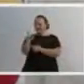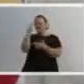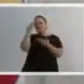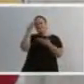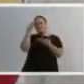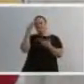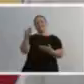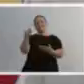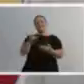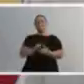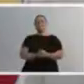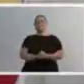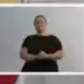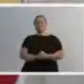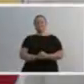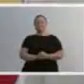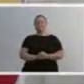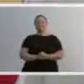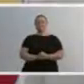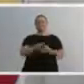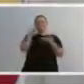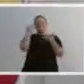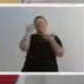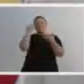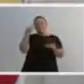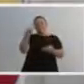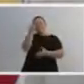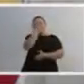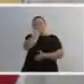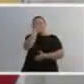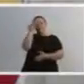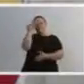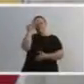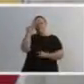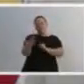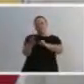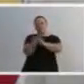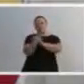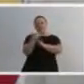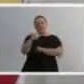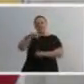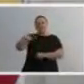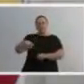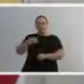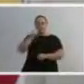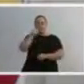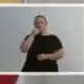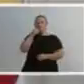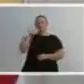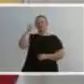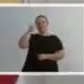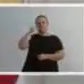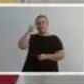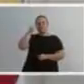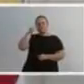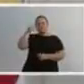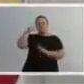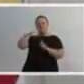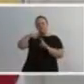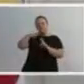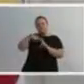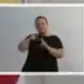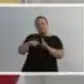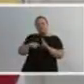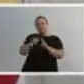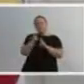que puderam oportunizar esse momento que o vivenciei durante esses 32 meses e alguns